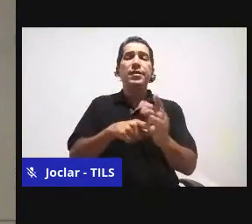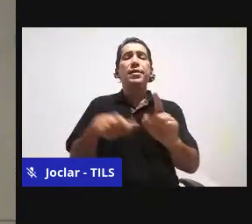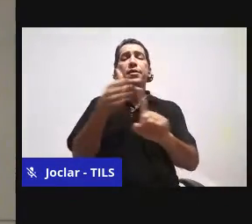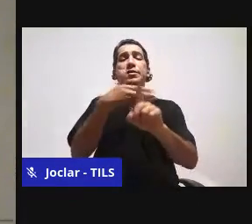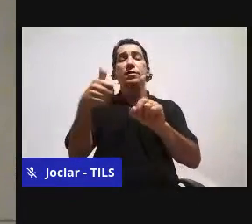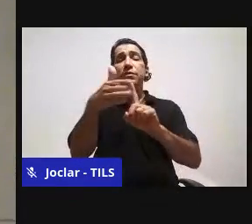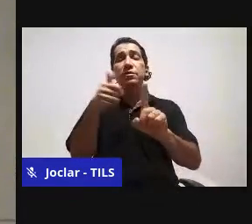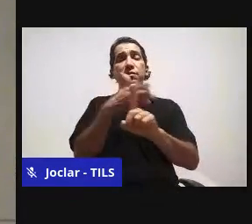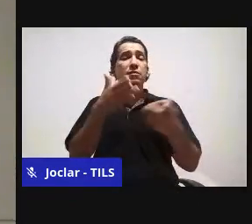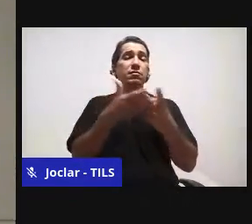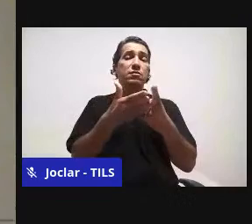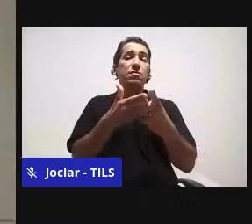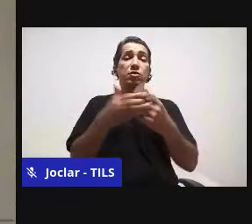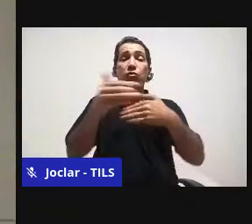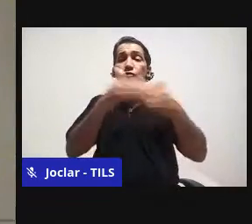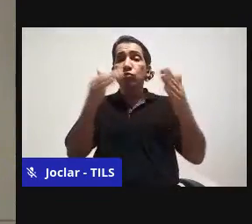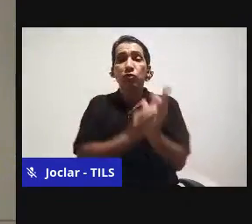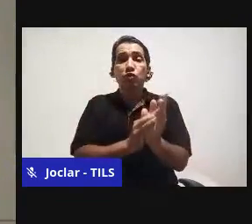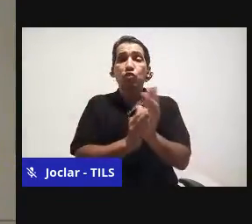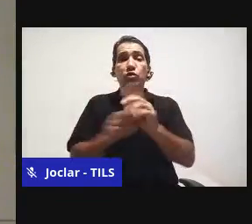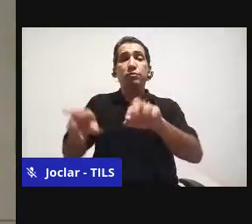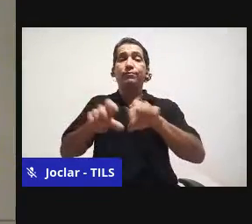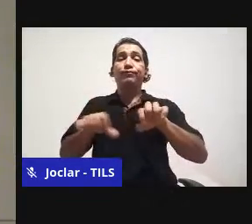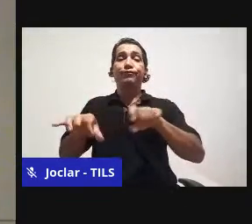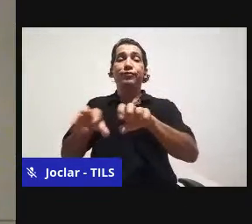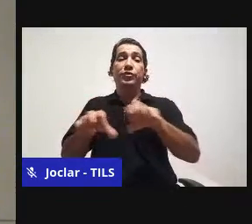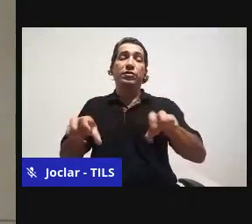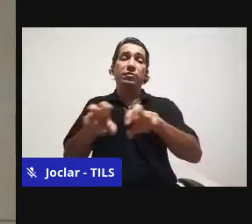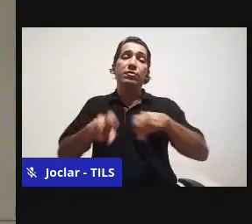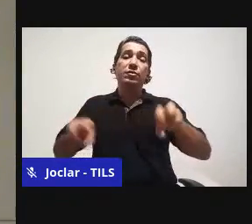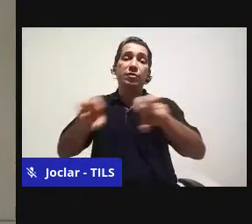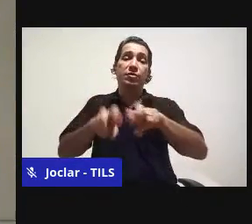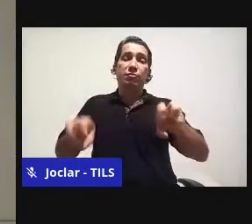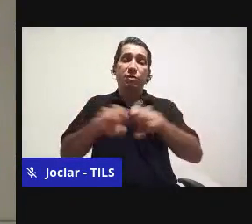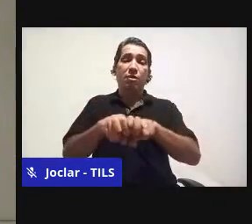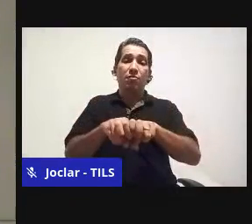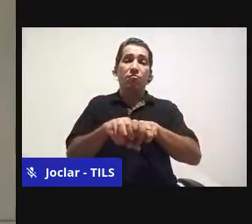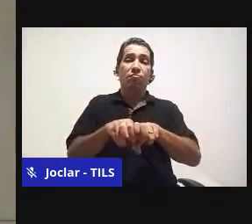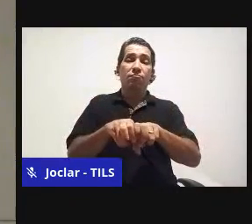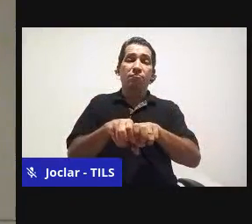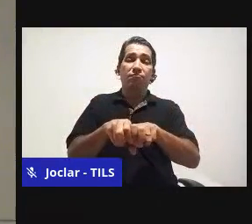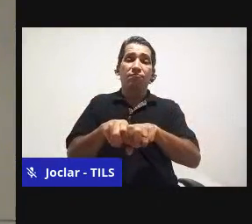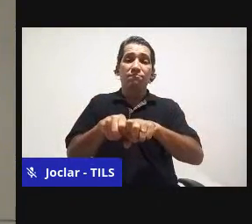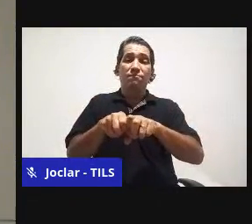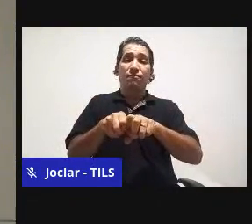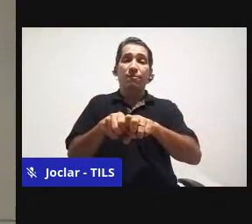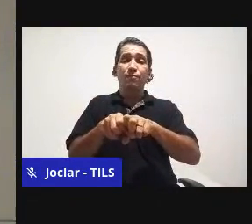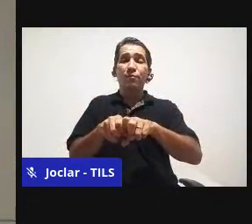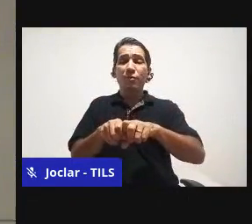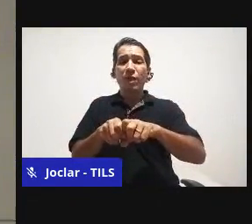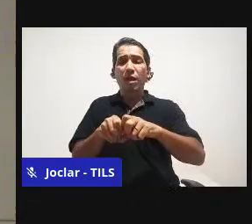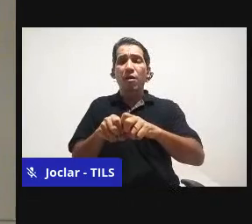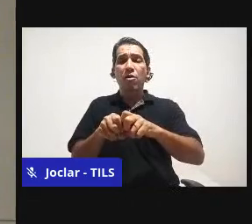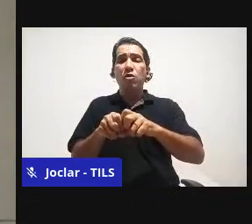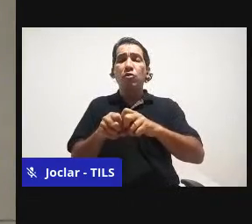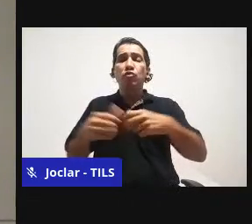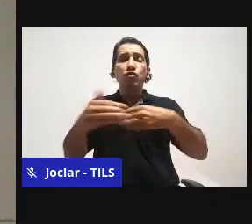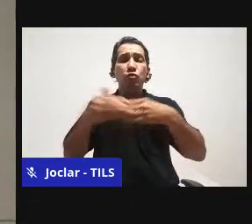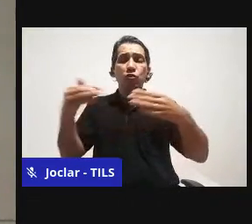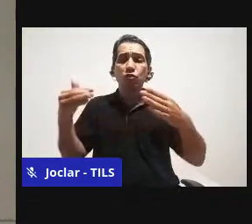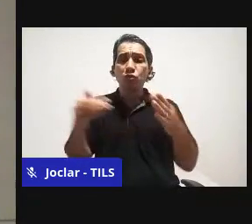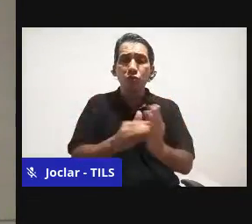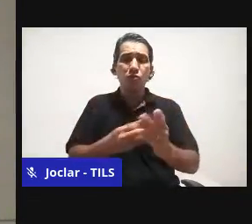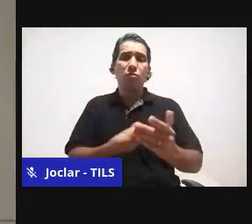na futura universidade. Porque a Universidade Rubudiana também ela está com seus dias contados.